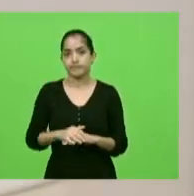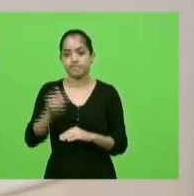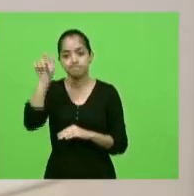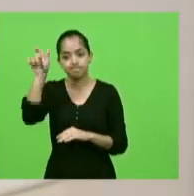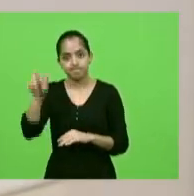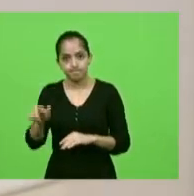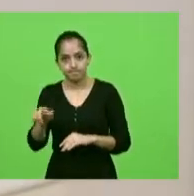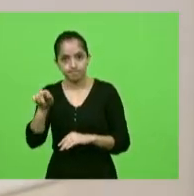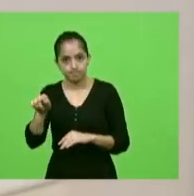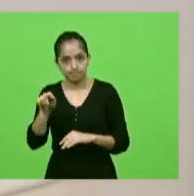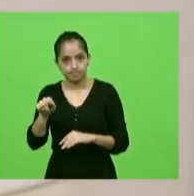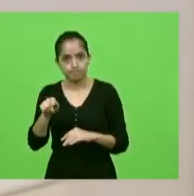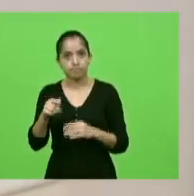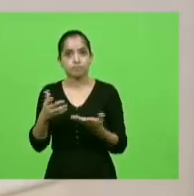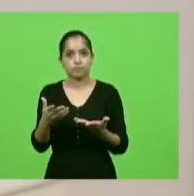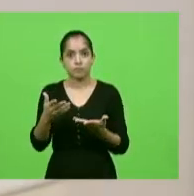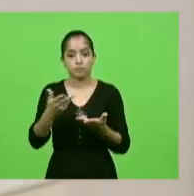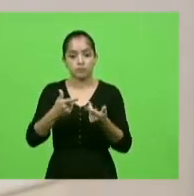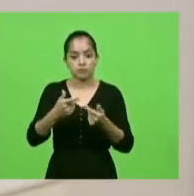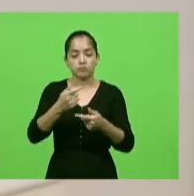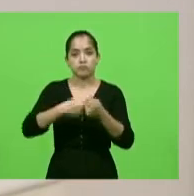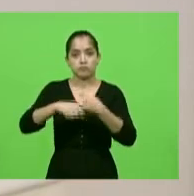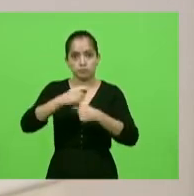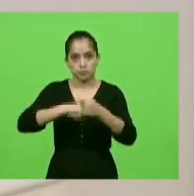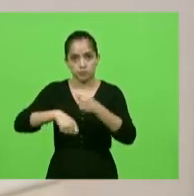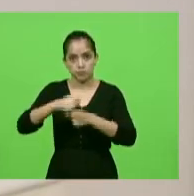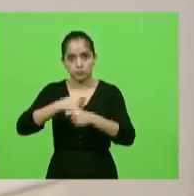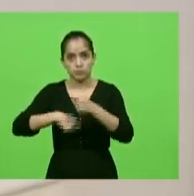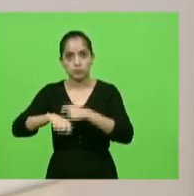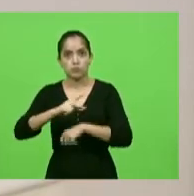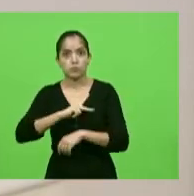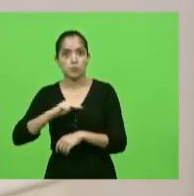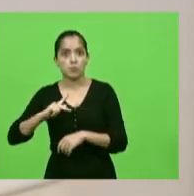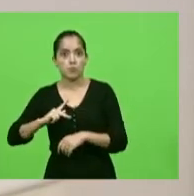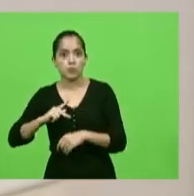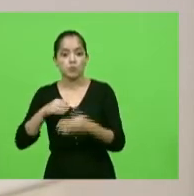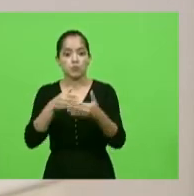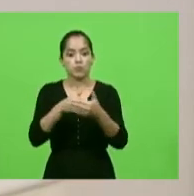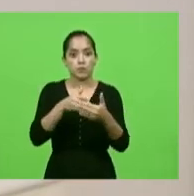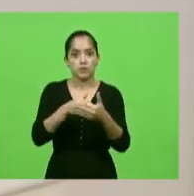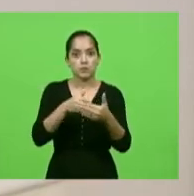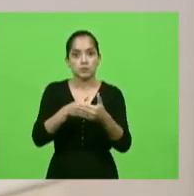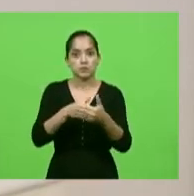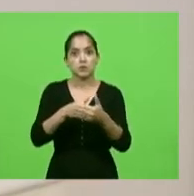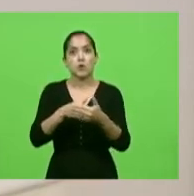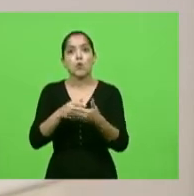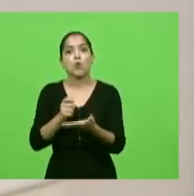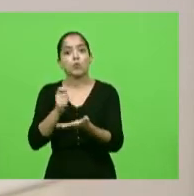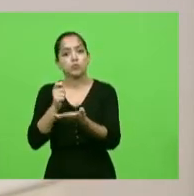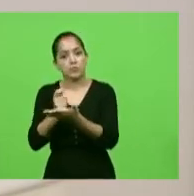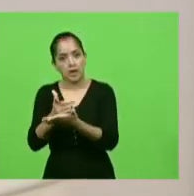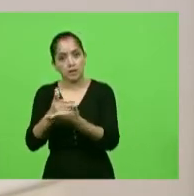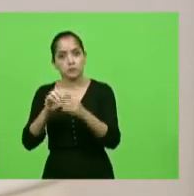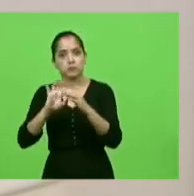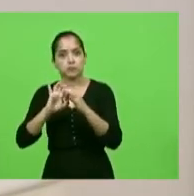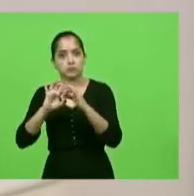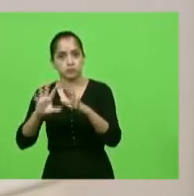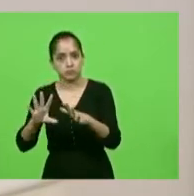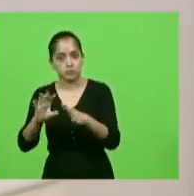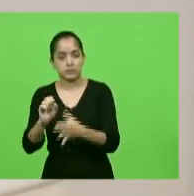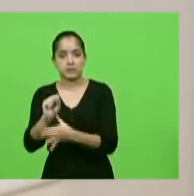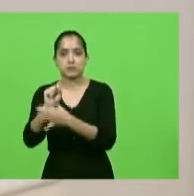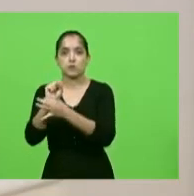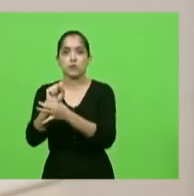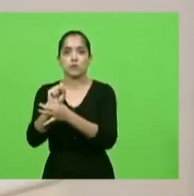sua qualidade de gestor da máquina pública, a fim de impedir ou obstar o pagamento antecipado sem qualquer garantia ao